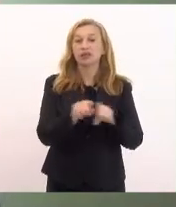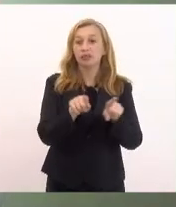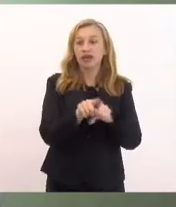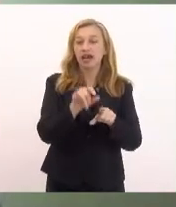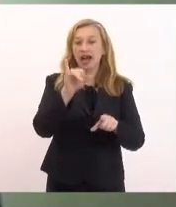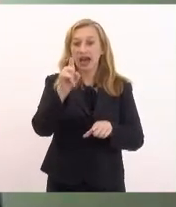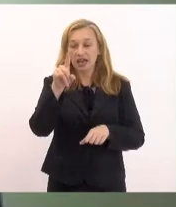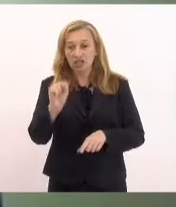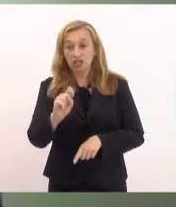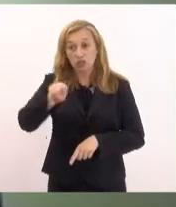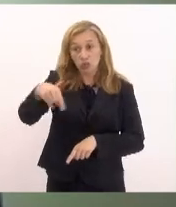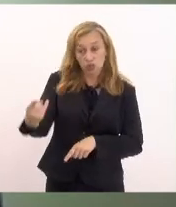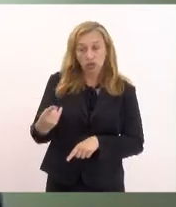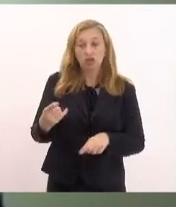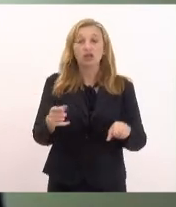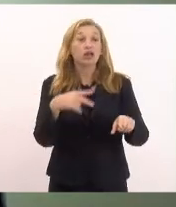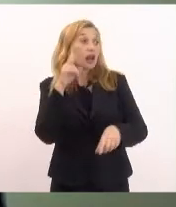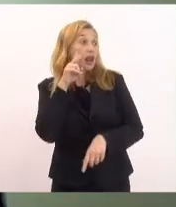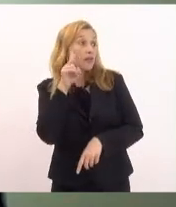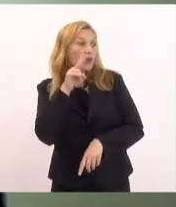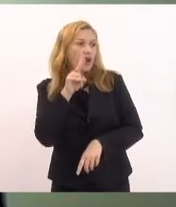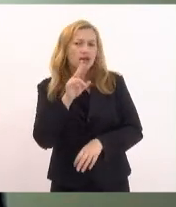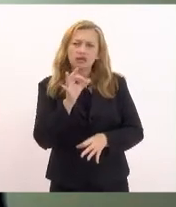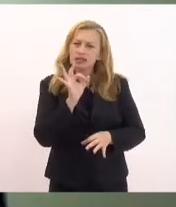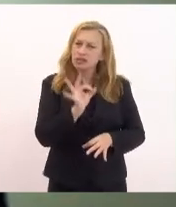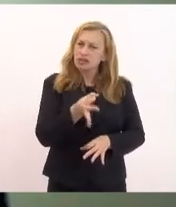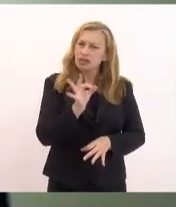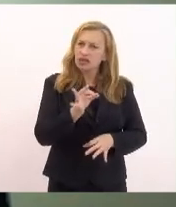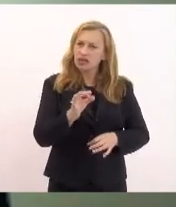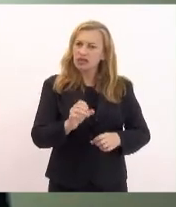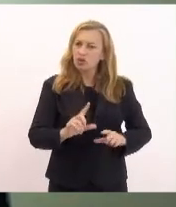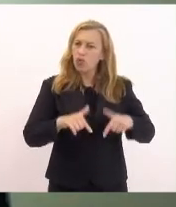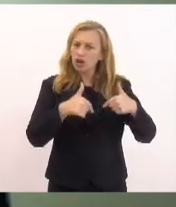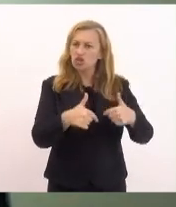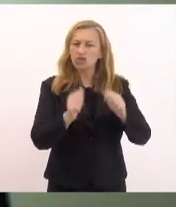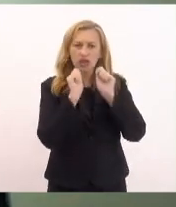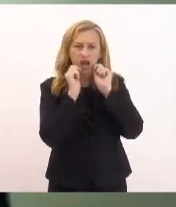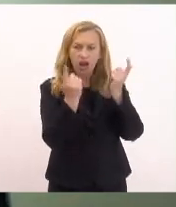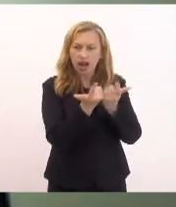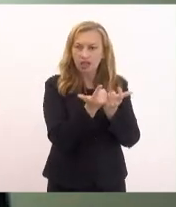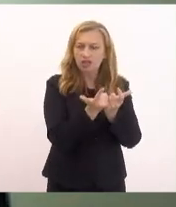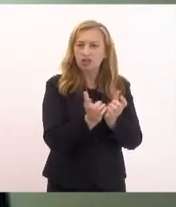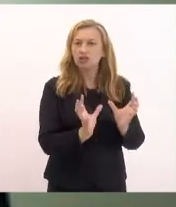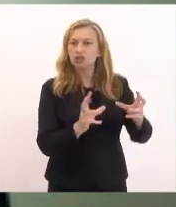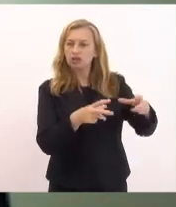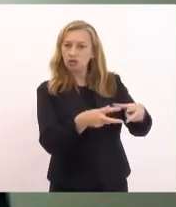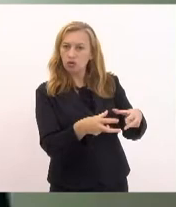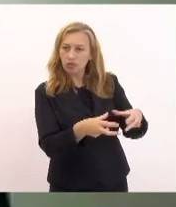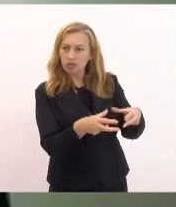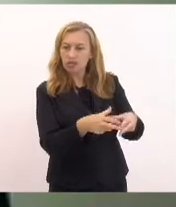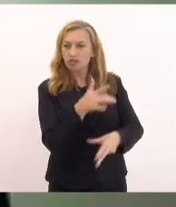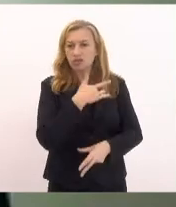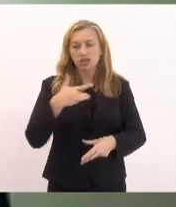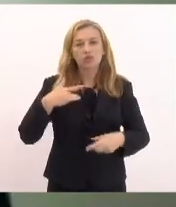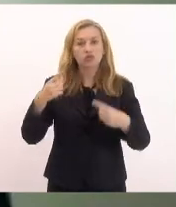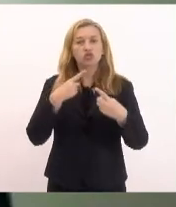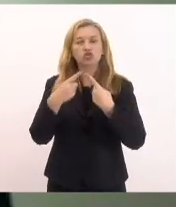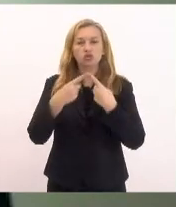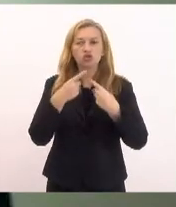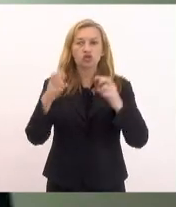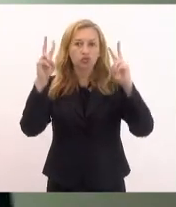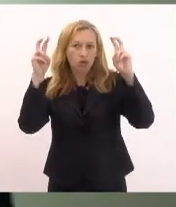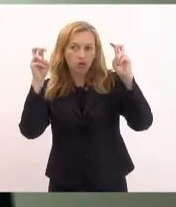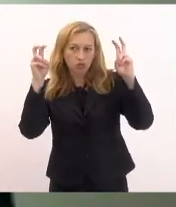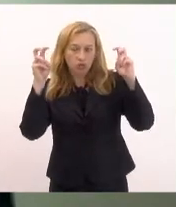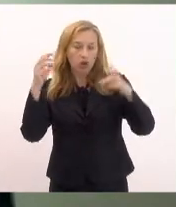Vamos lembrar aqui a atuação muito firme da Assembleia Legislativa, seja na Comissão de Saúde, discutindo a questão